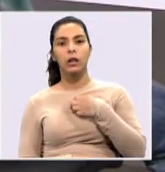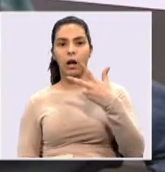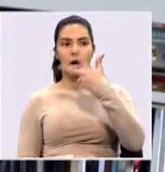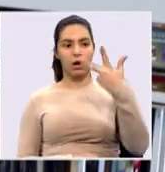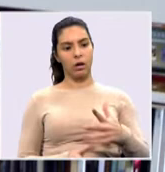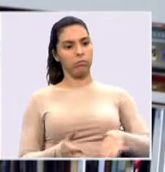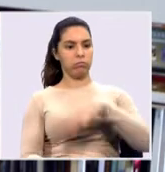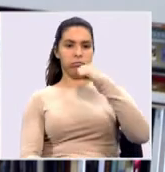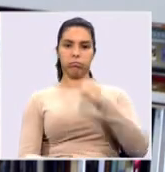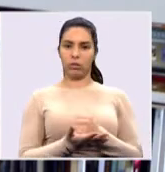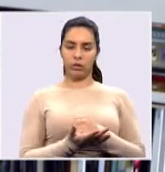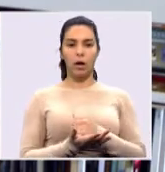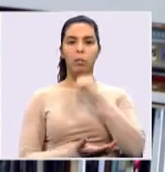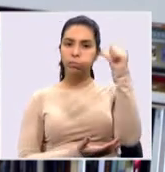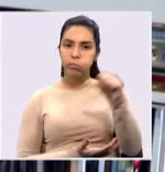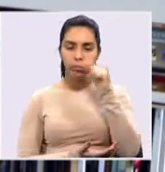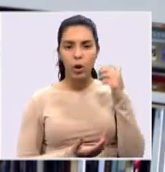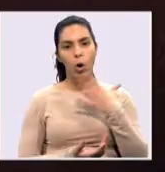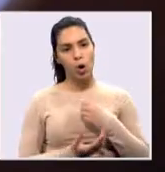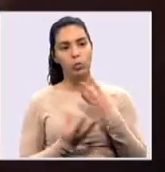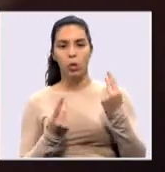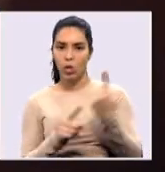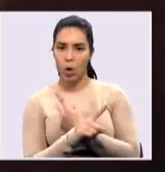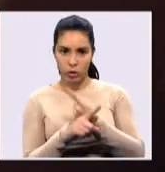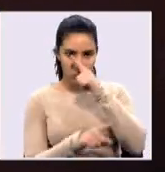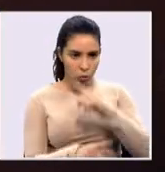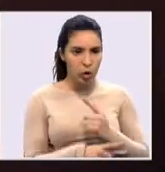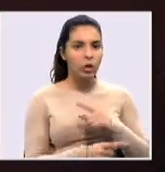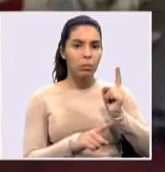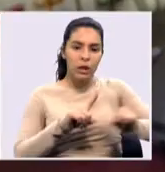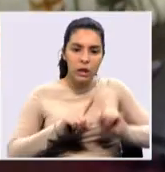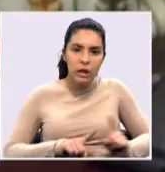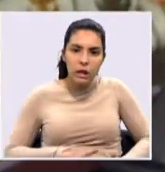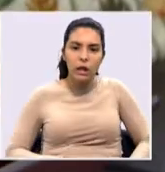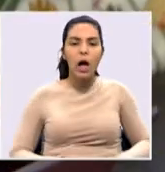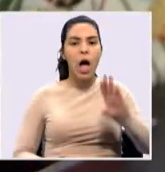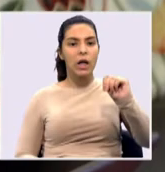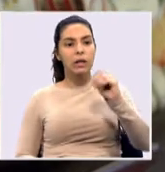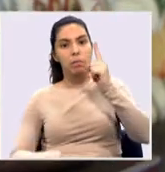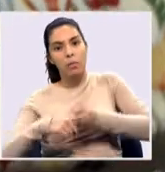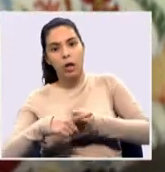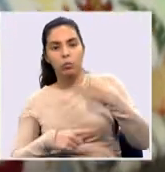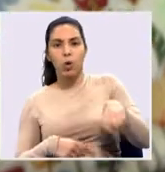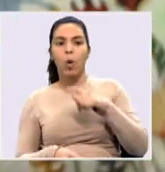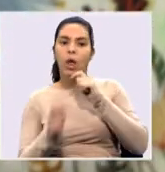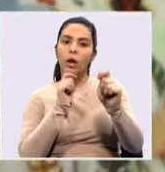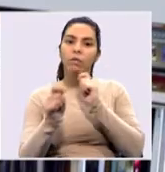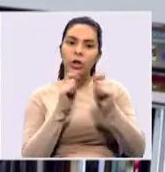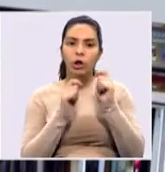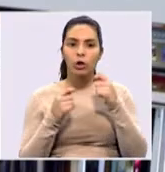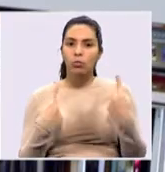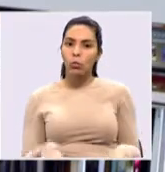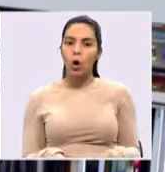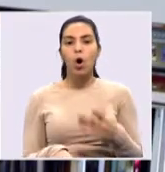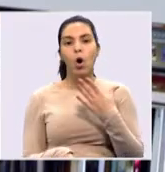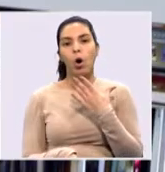Ao não me sentir completa com um emprego, porque gosto de fazer tanta coisa e gosto de tanta coisa diferente, no canal S+, eu não